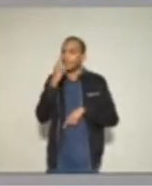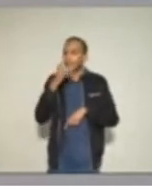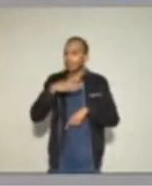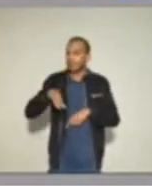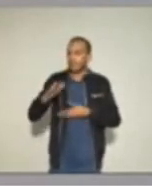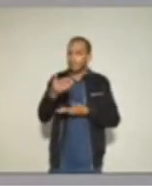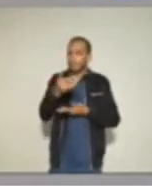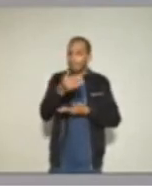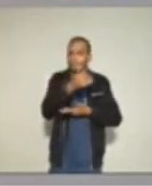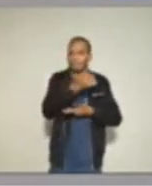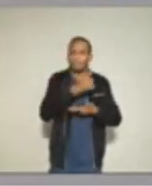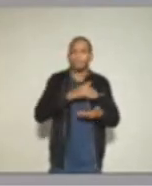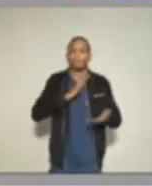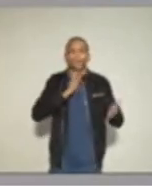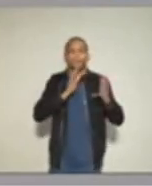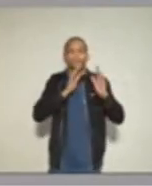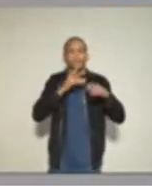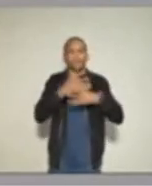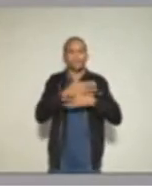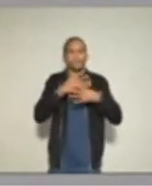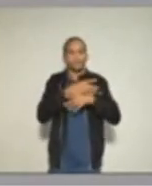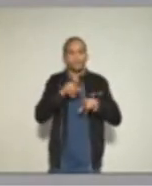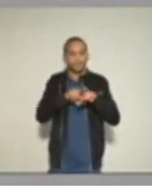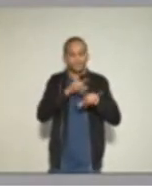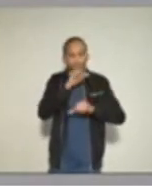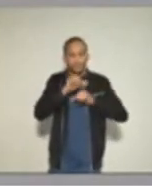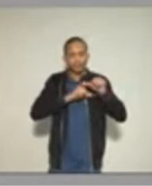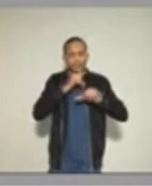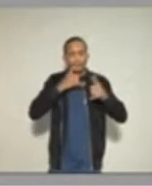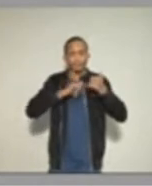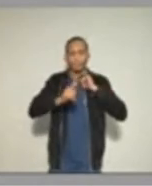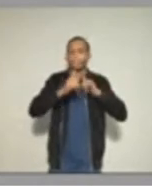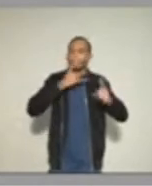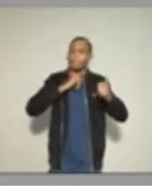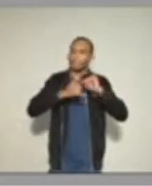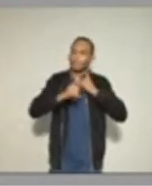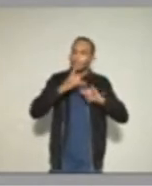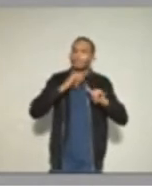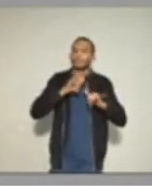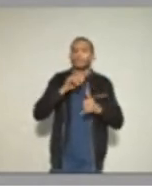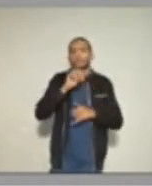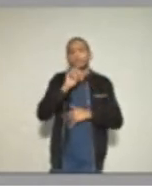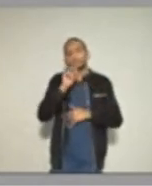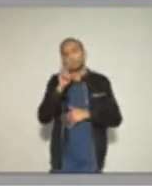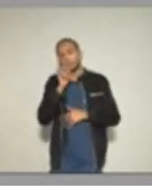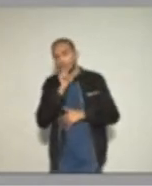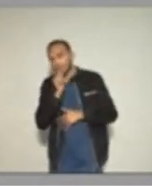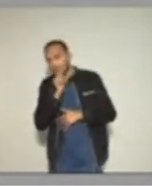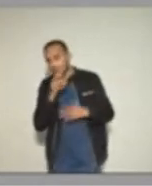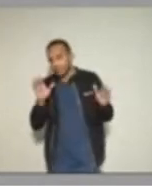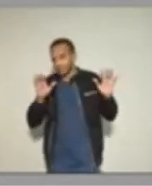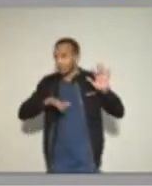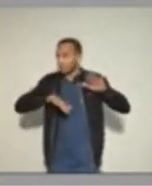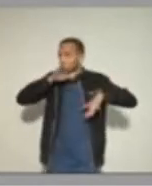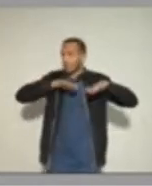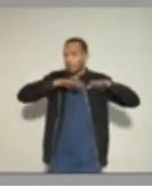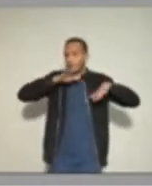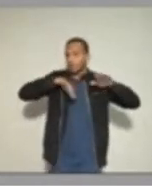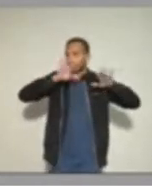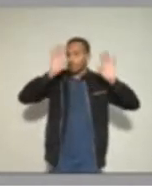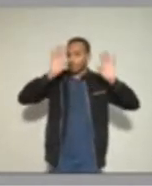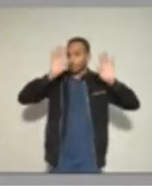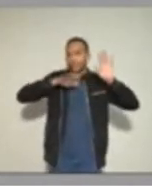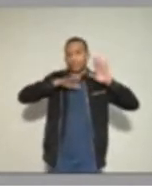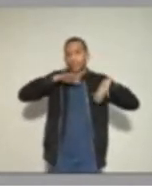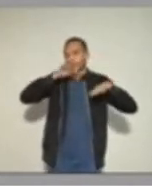arrecadado, coletado na cidade, transformá-lo em energia ou não. Isso depende de